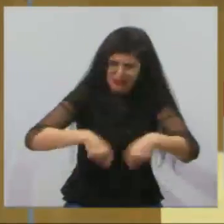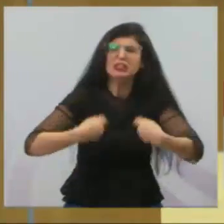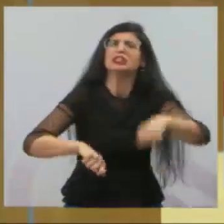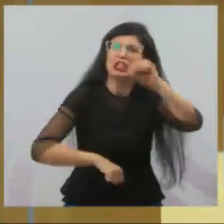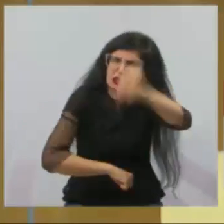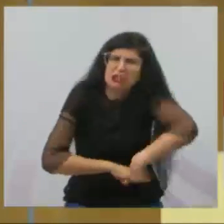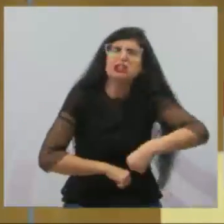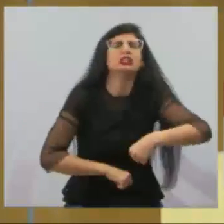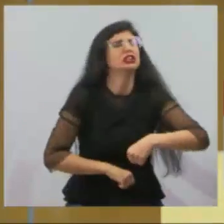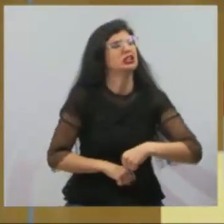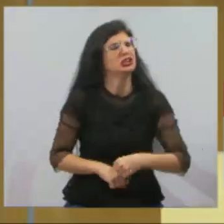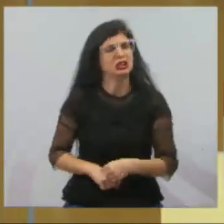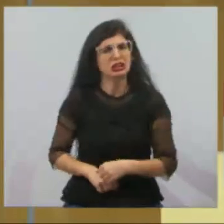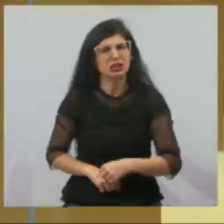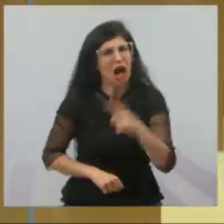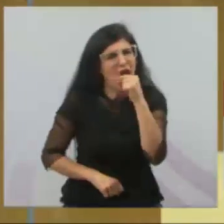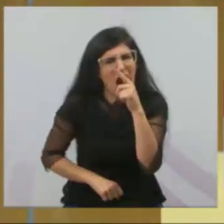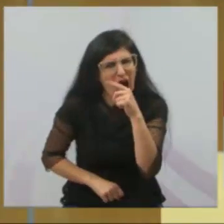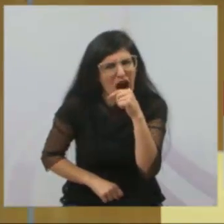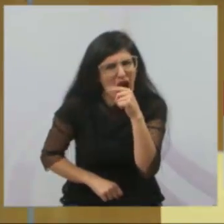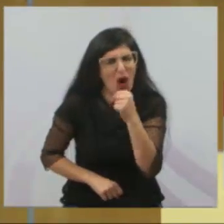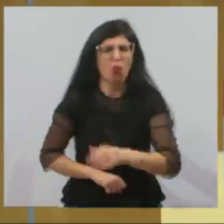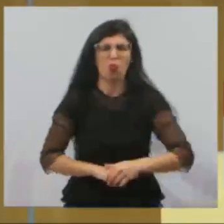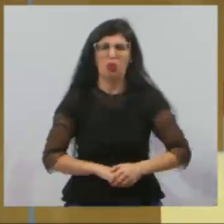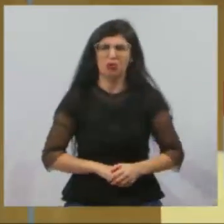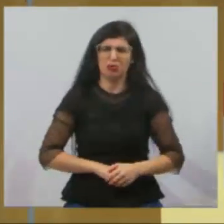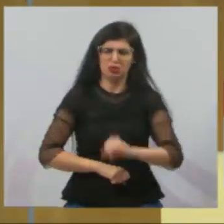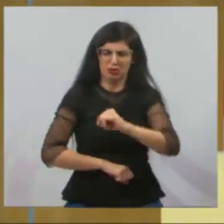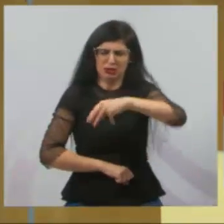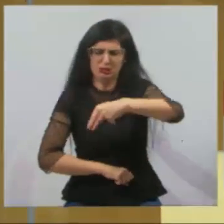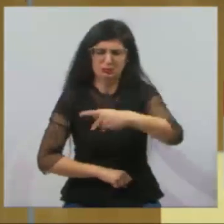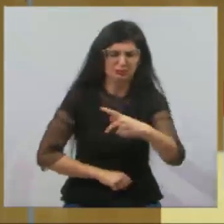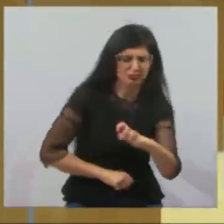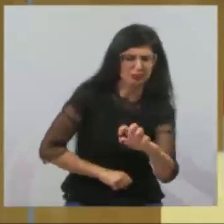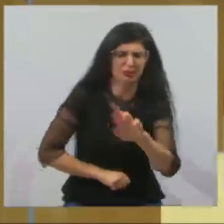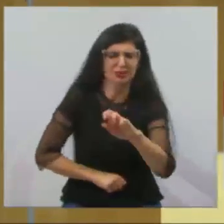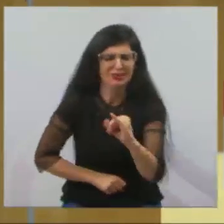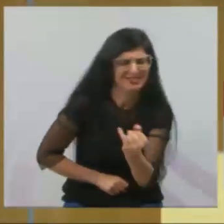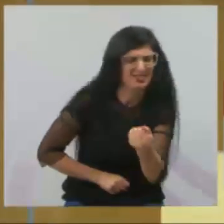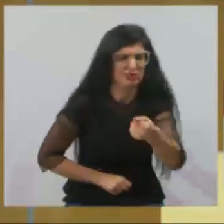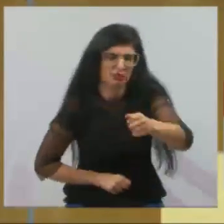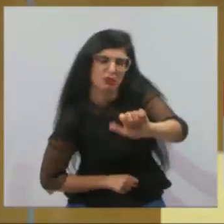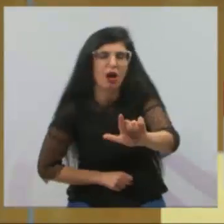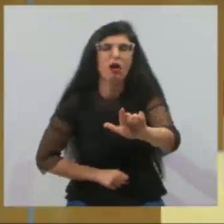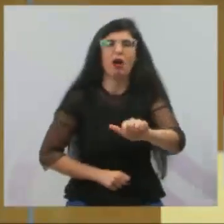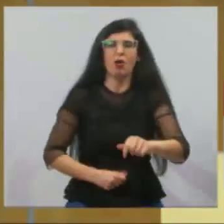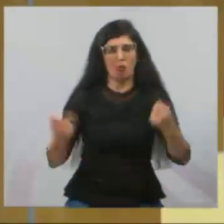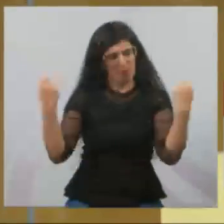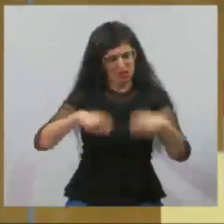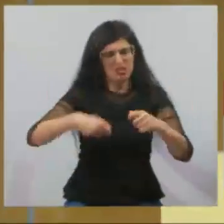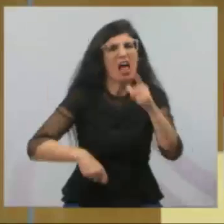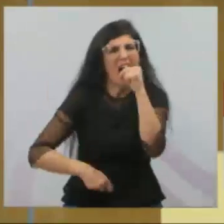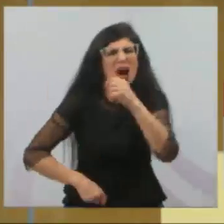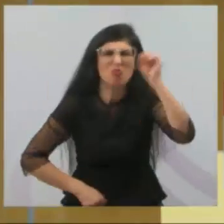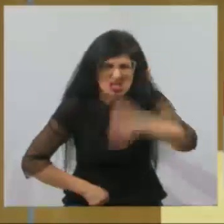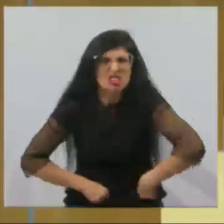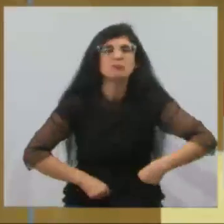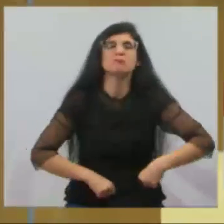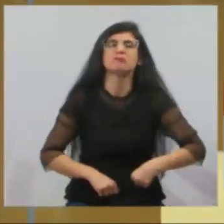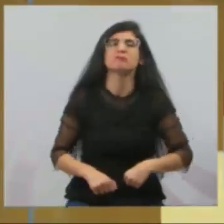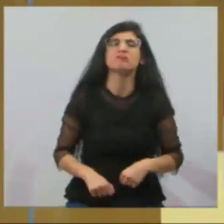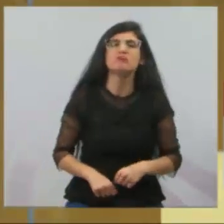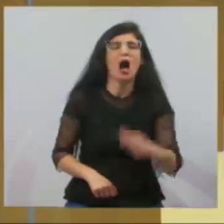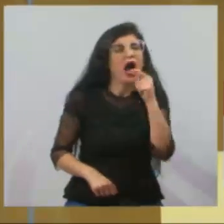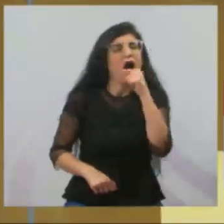Daquele povo, daquela população. O que muda aqui para mim? Eu acho que se a gente seguir a burocracia,